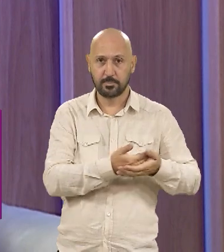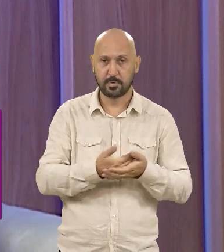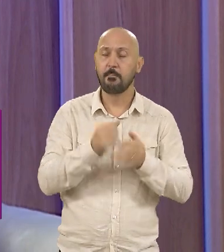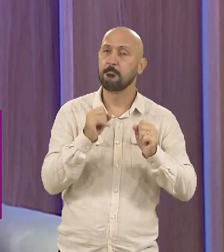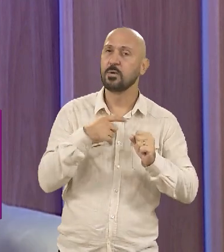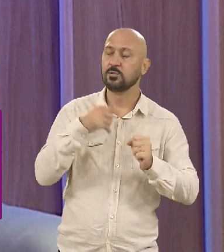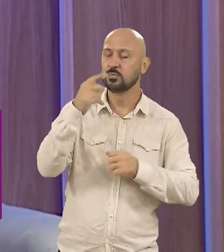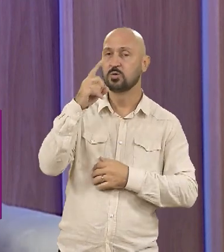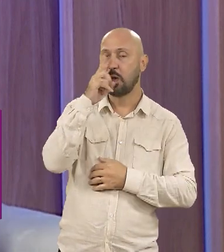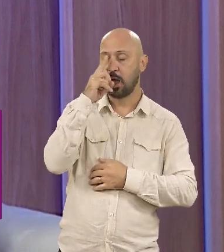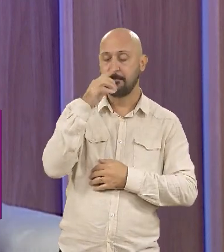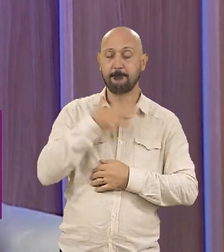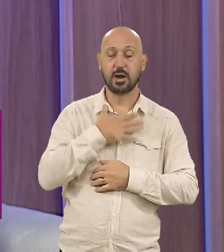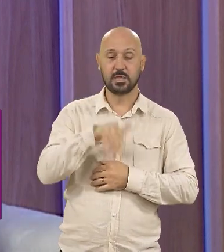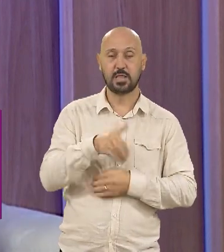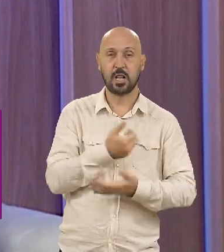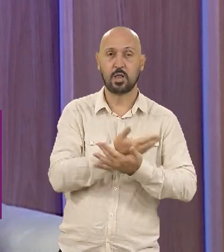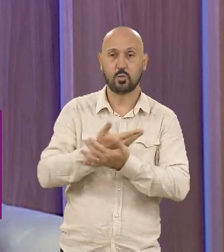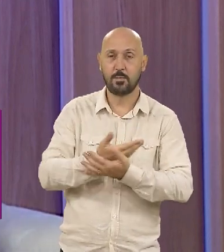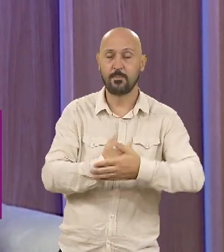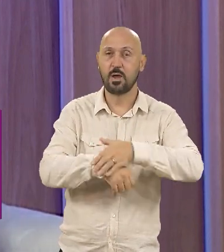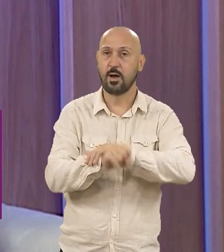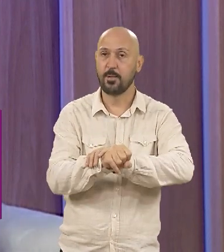vou dizer que eu sou a mãe desse bebê reborn.